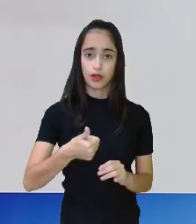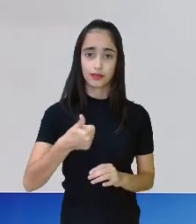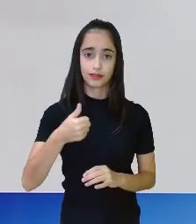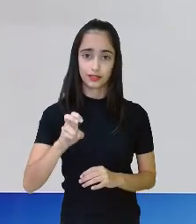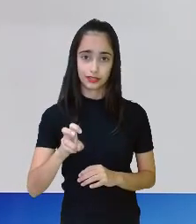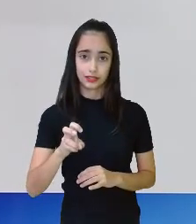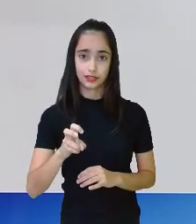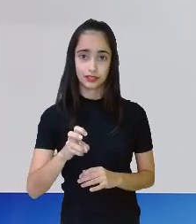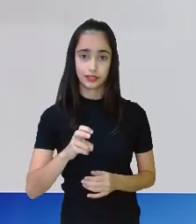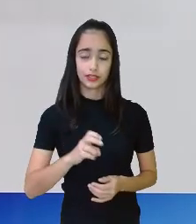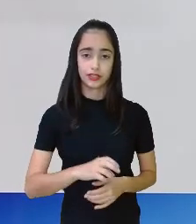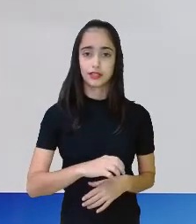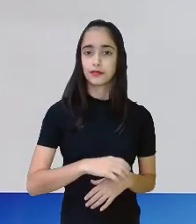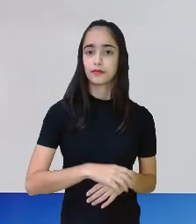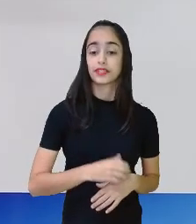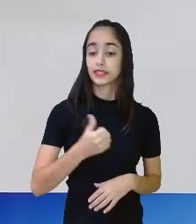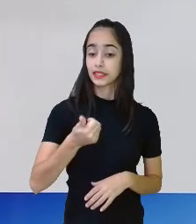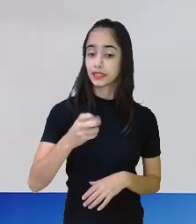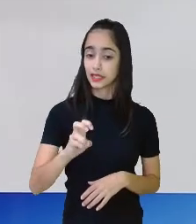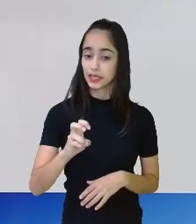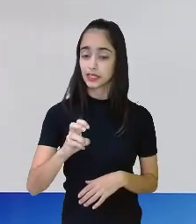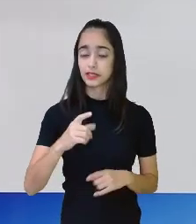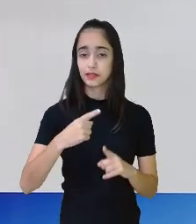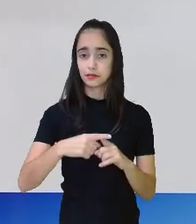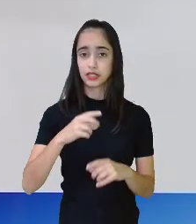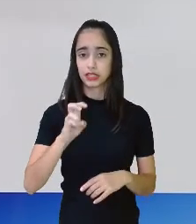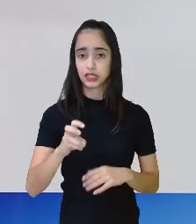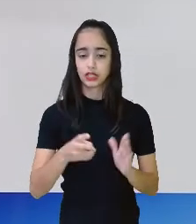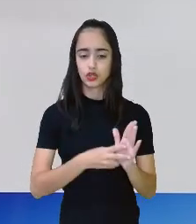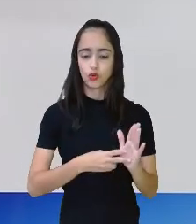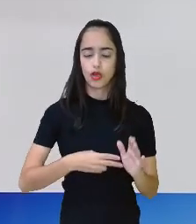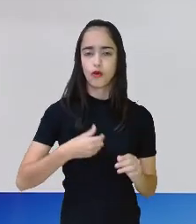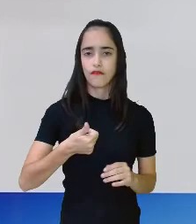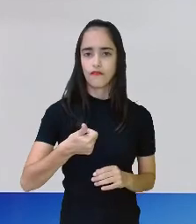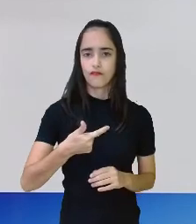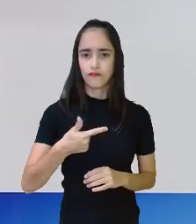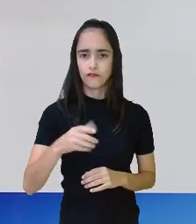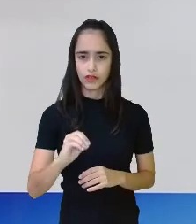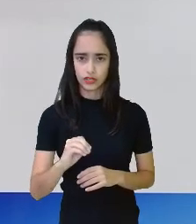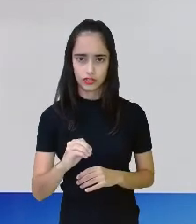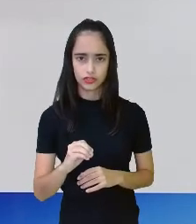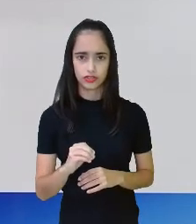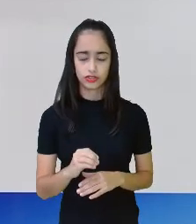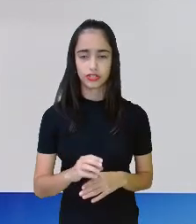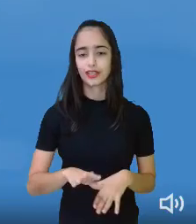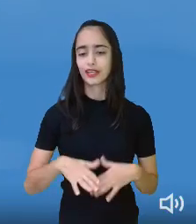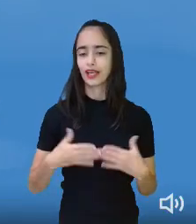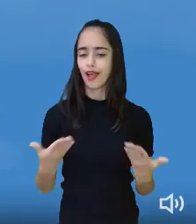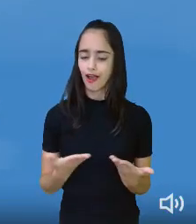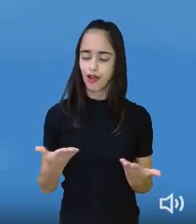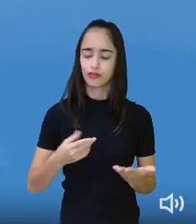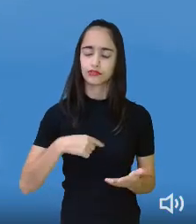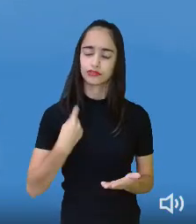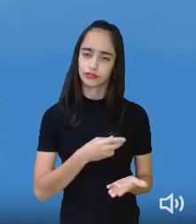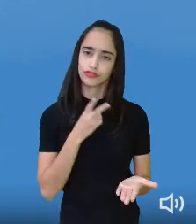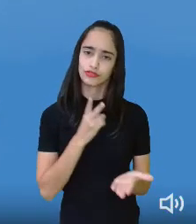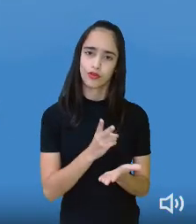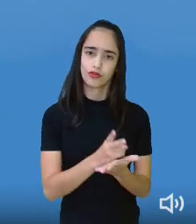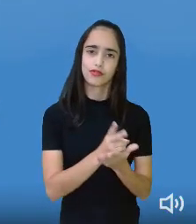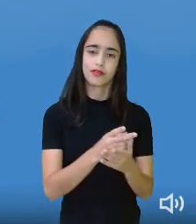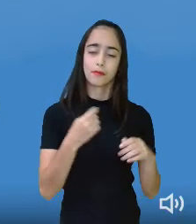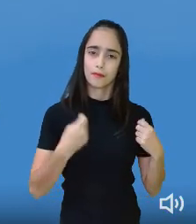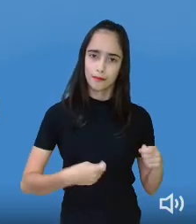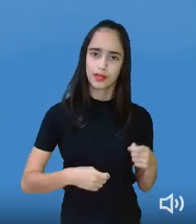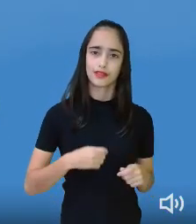e assim a gente continua. Seria a ordem de 10 em 10, de 3 em 3, de 5 em 5 ou de 2 em 2? Ordem de